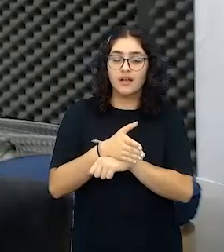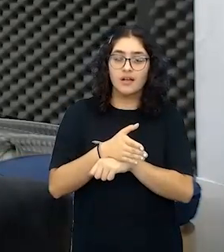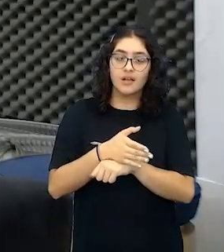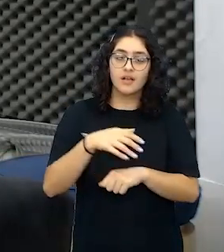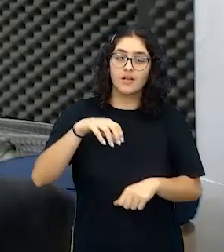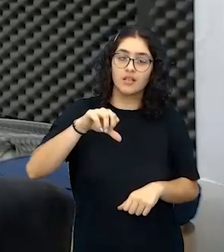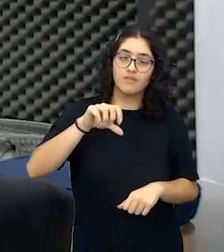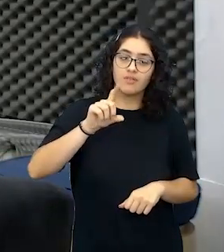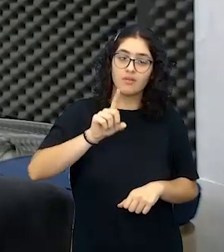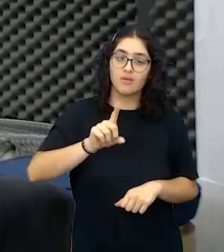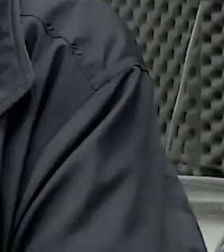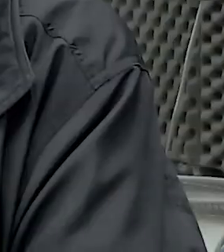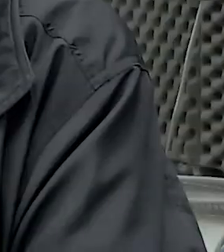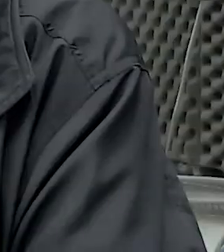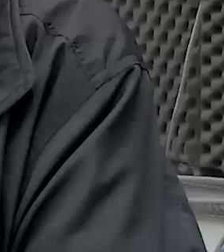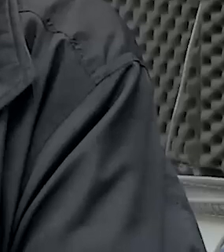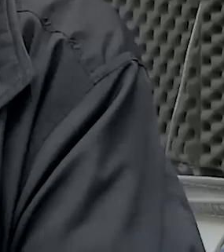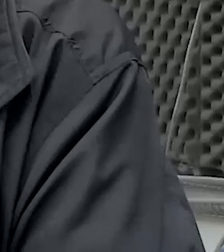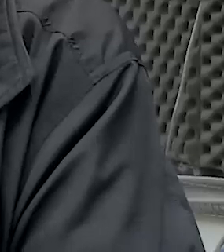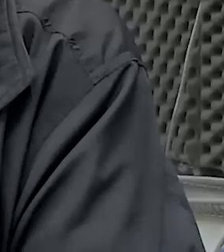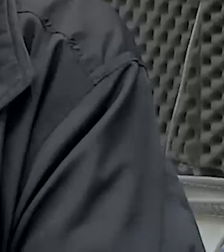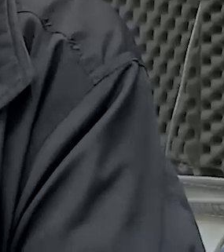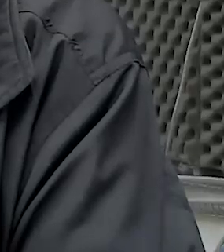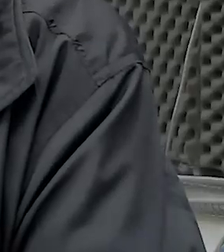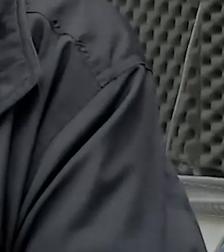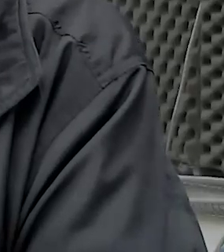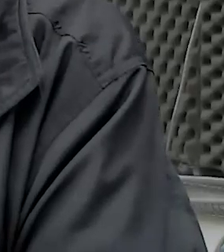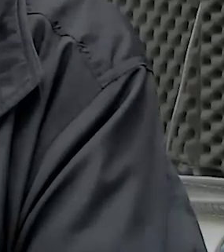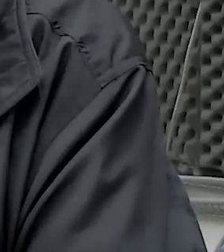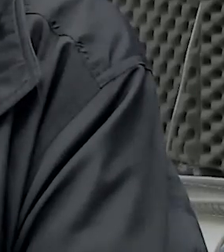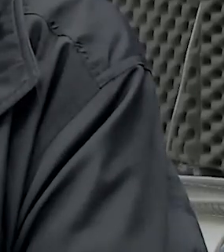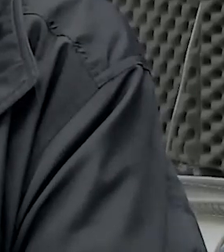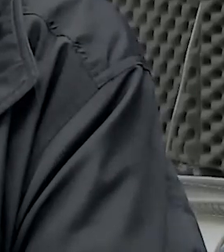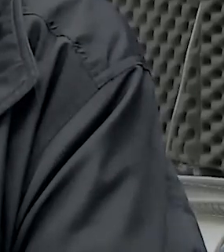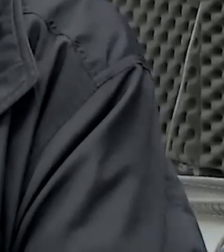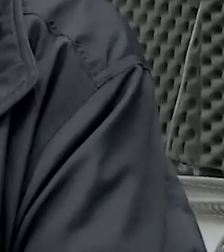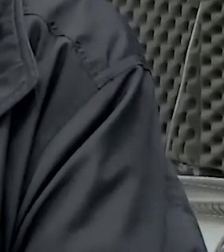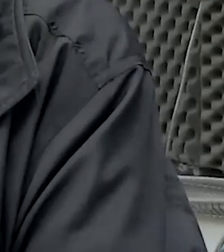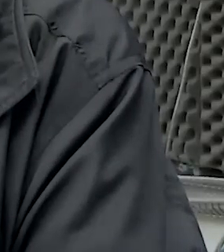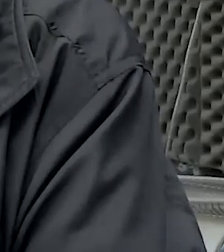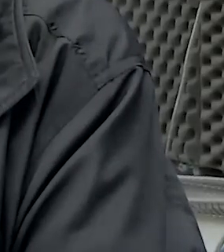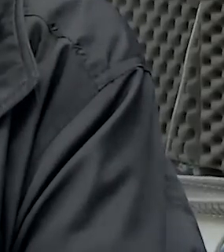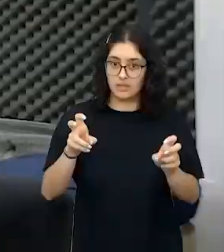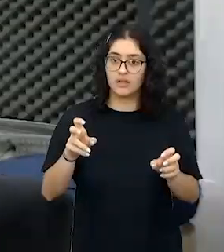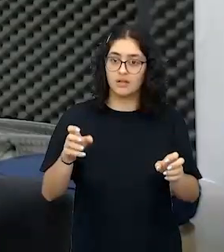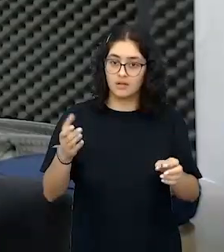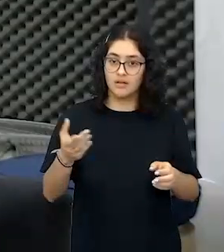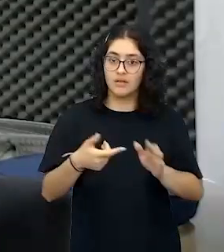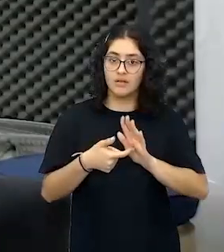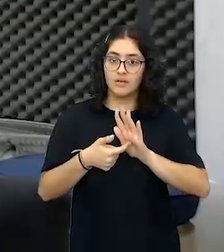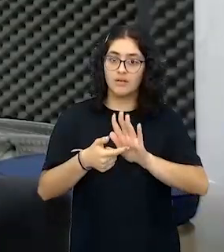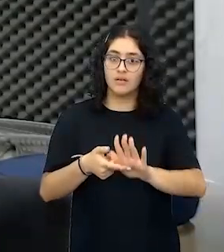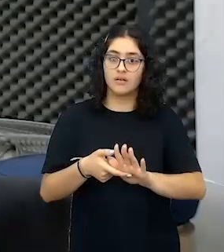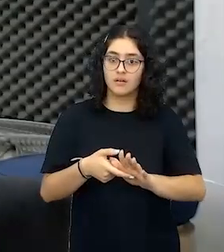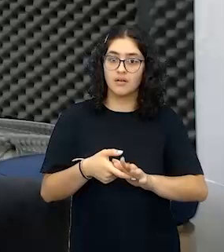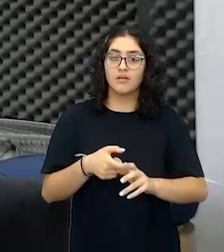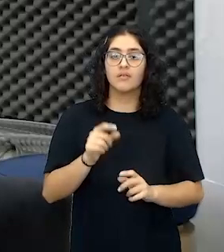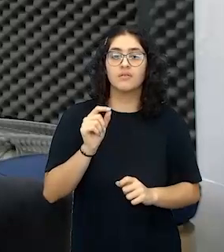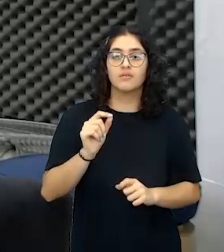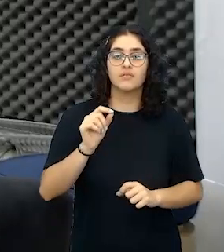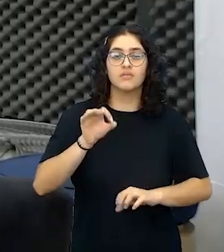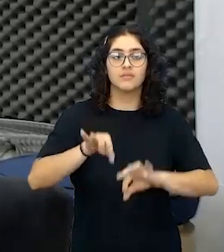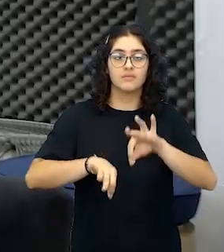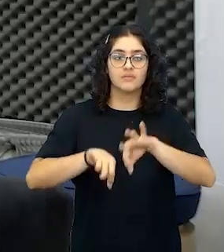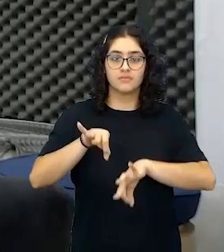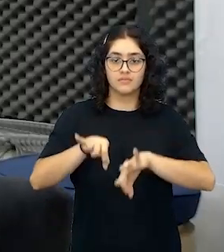91 diretorias aqui junto conosco. E retomando o tema de RRD, esse ano nós apresentamos nas 3 oficinas